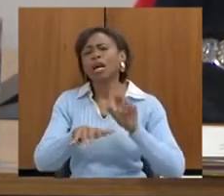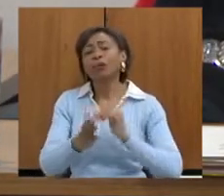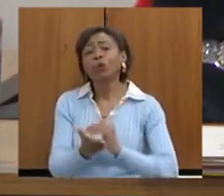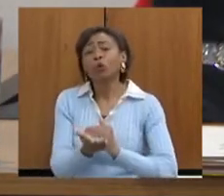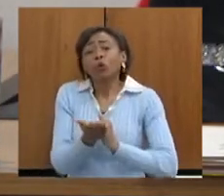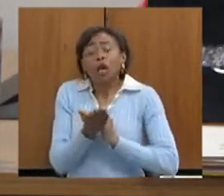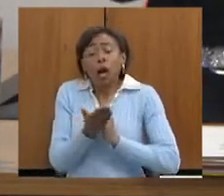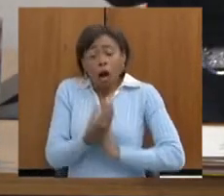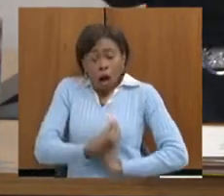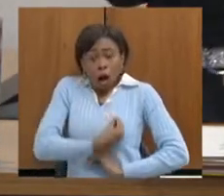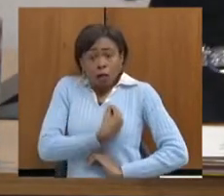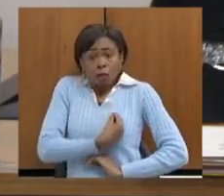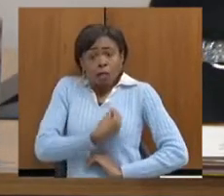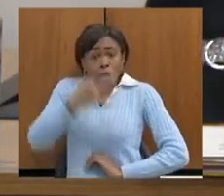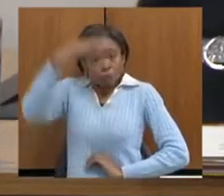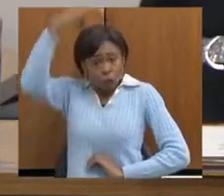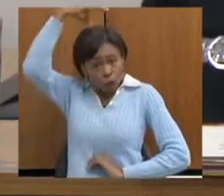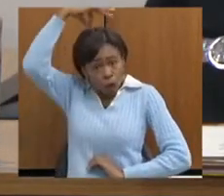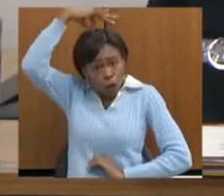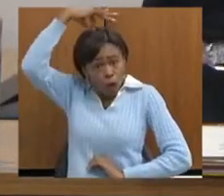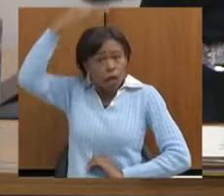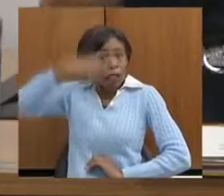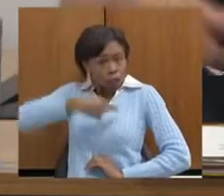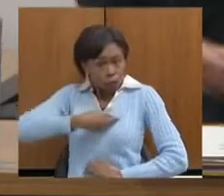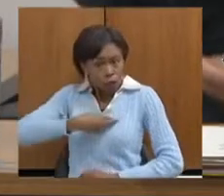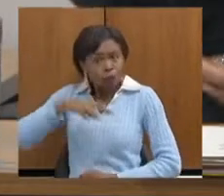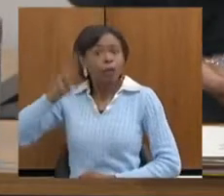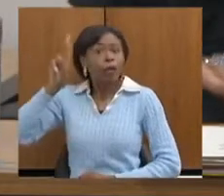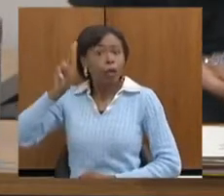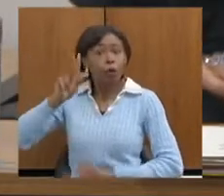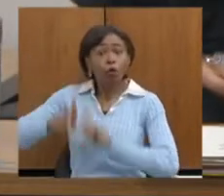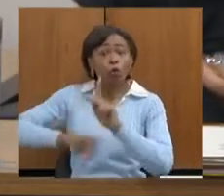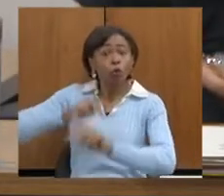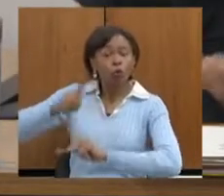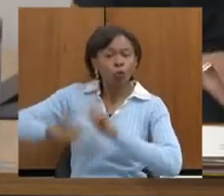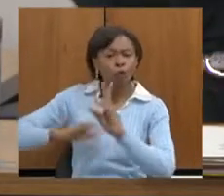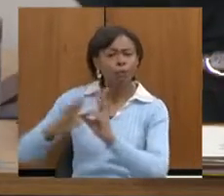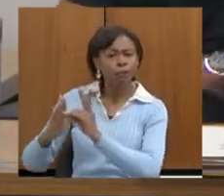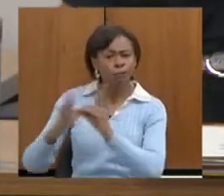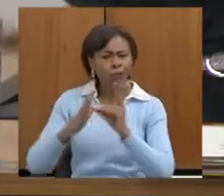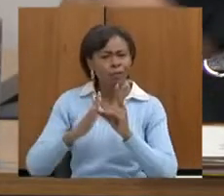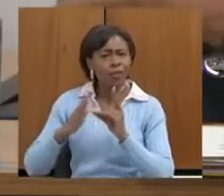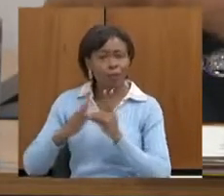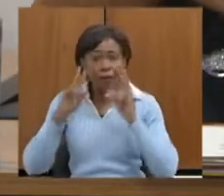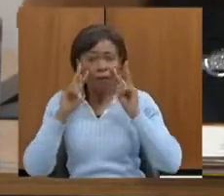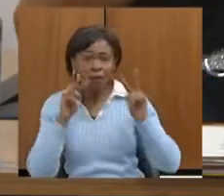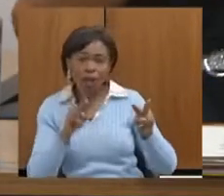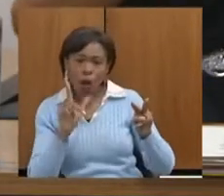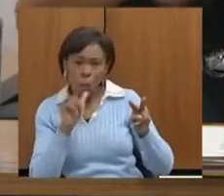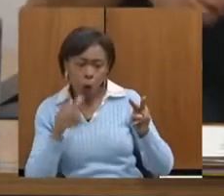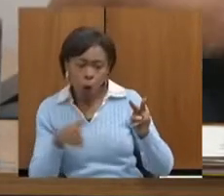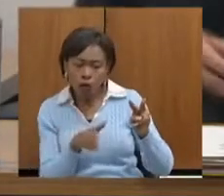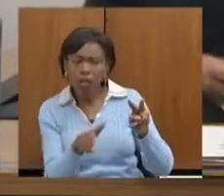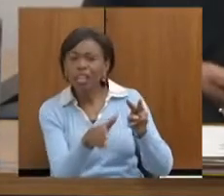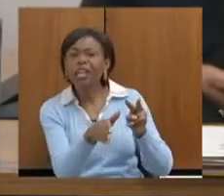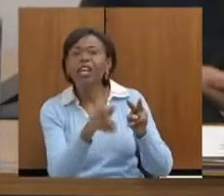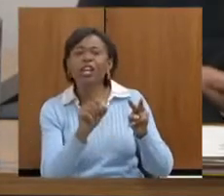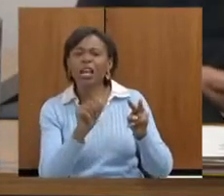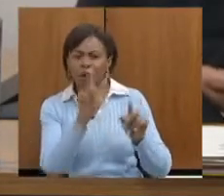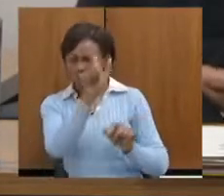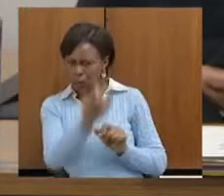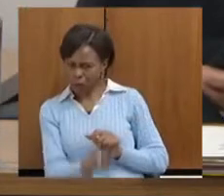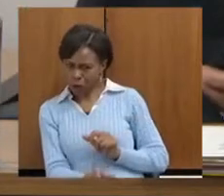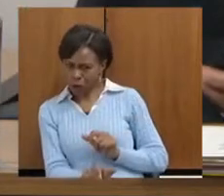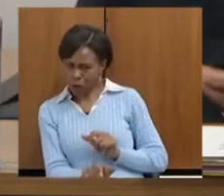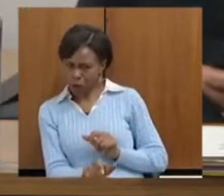espiritualidade da religião e os povos indígenas não vem o rio como uma pessoa que mora numa